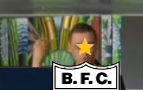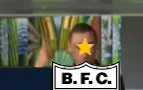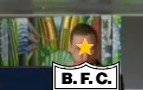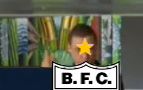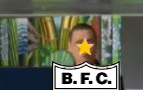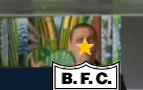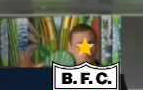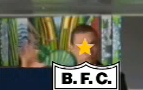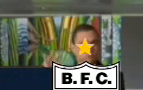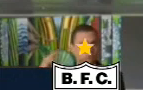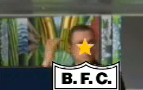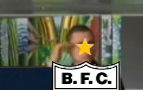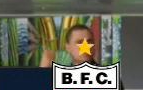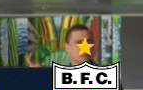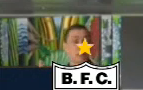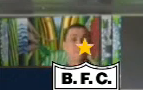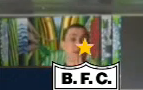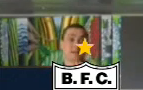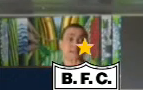prossegue, mas para